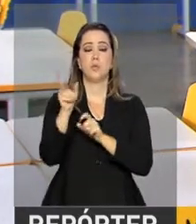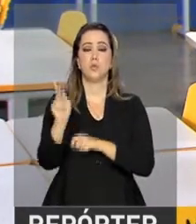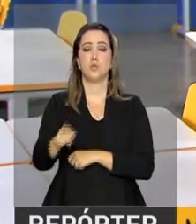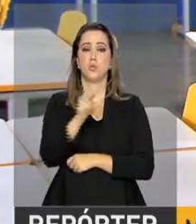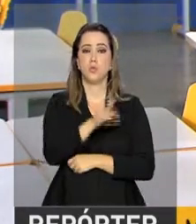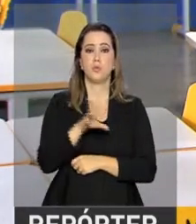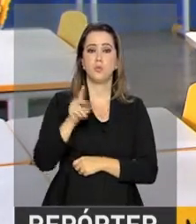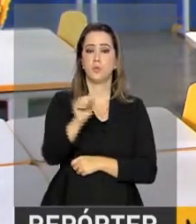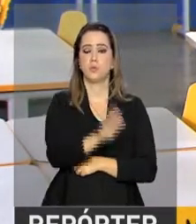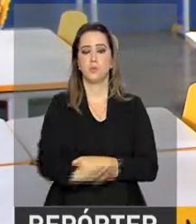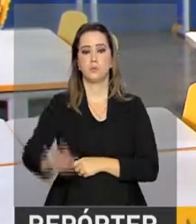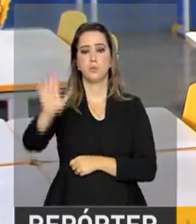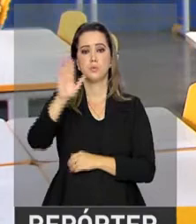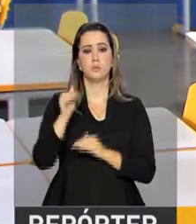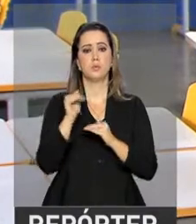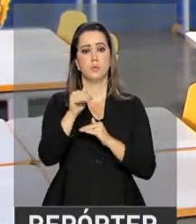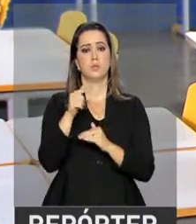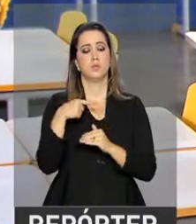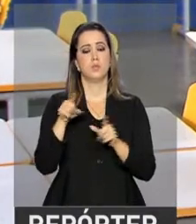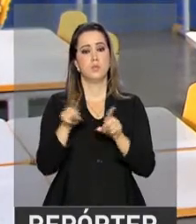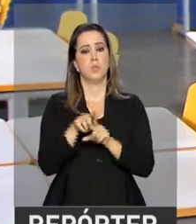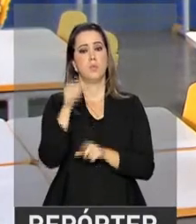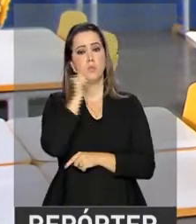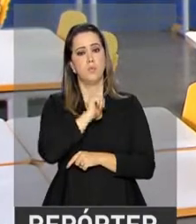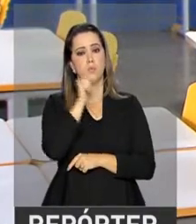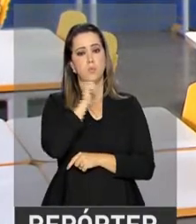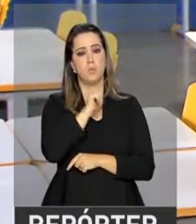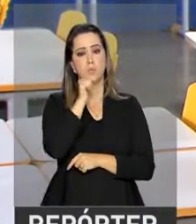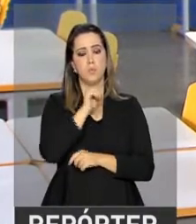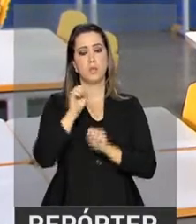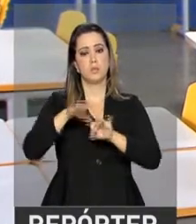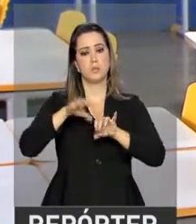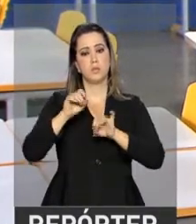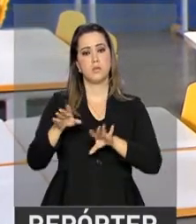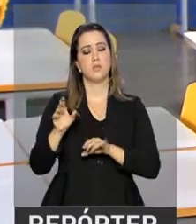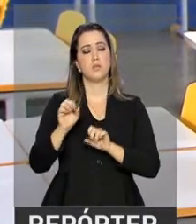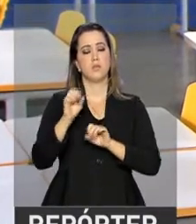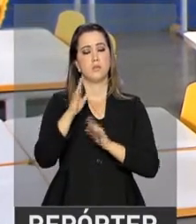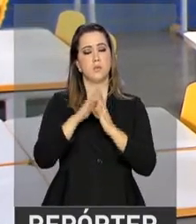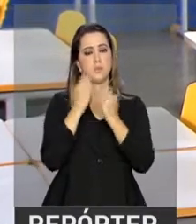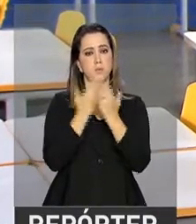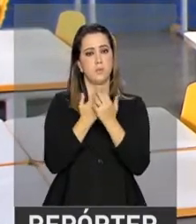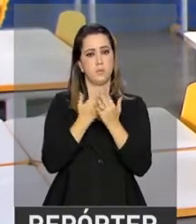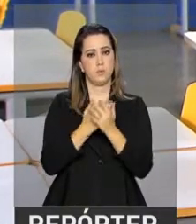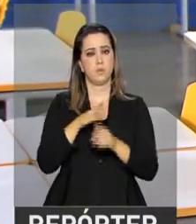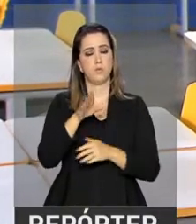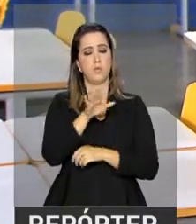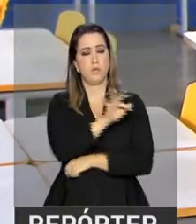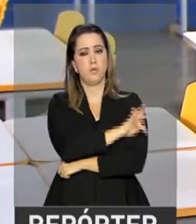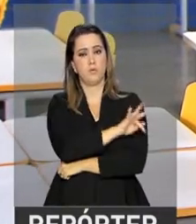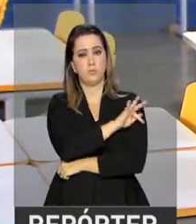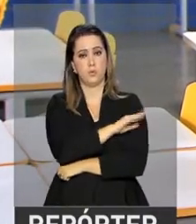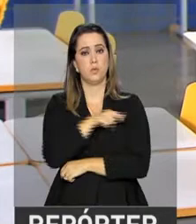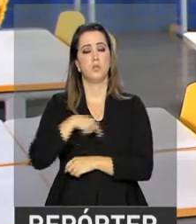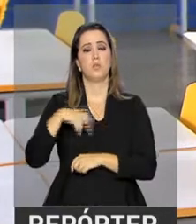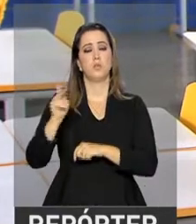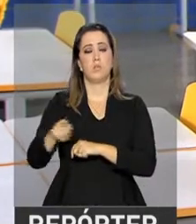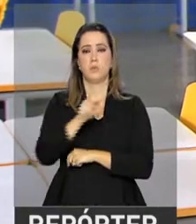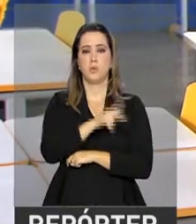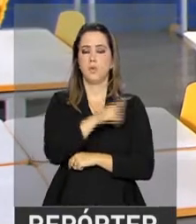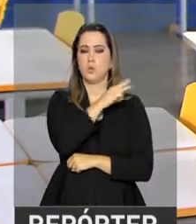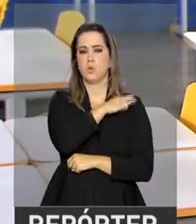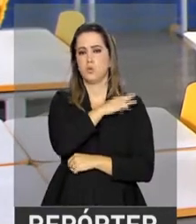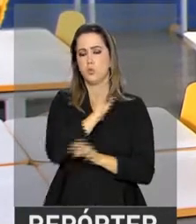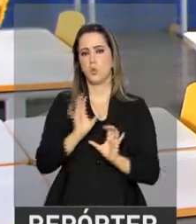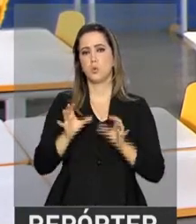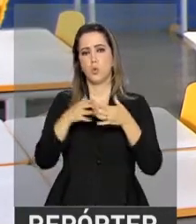país a maioria são mulheres que não há aulas em escolas públicas para o ensino fundamental e em relação aos professores de ensino médio a